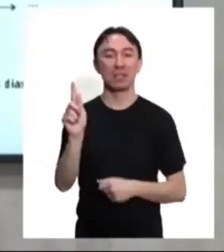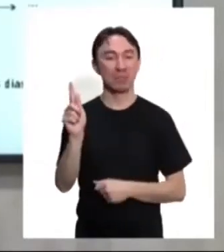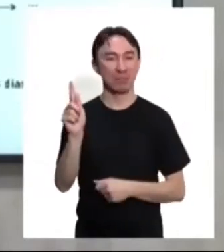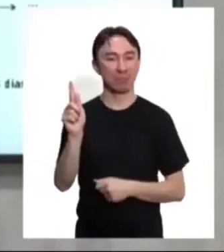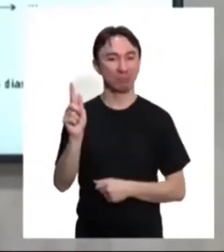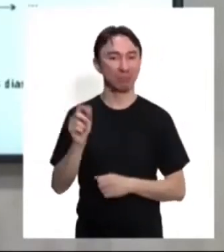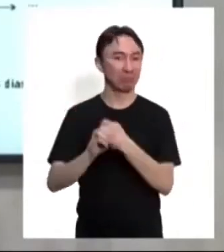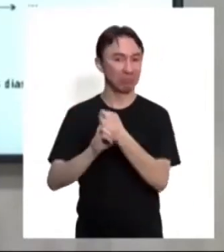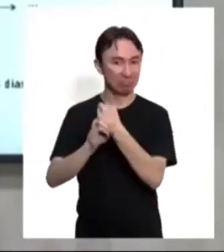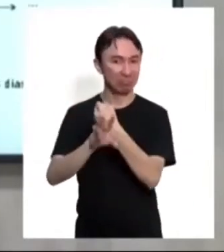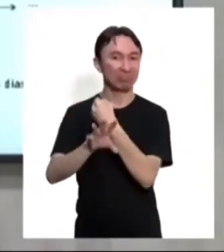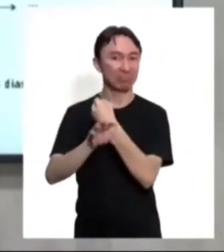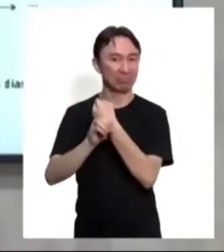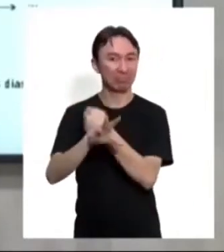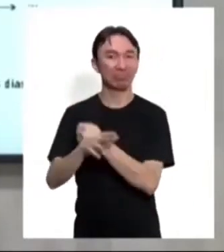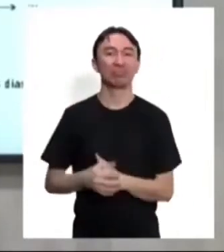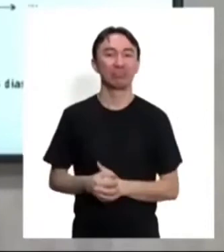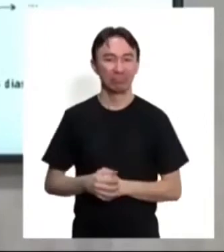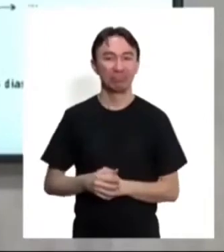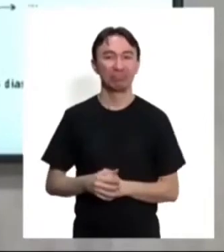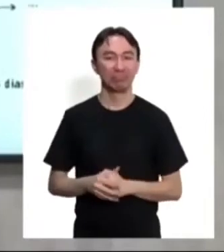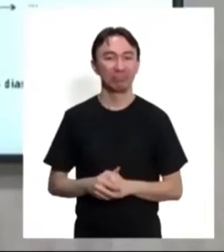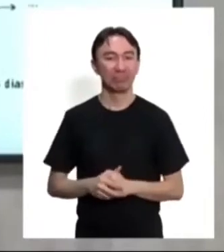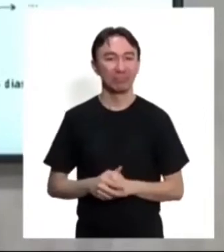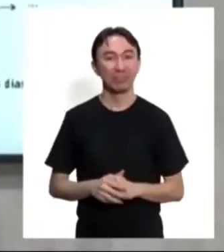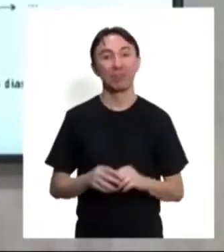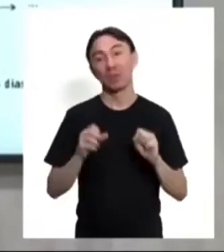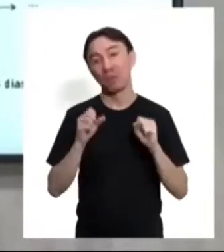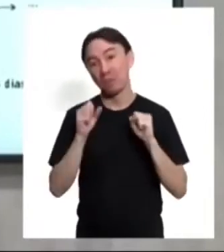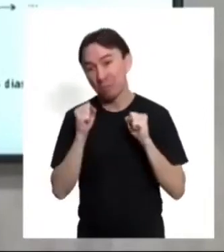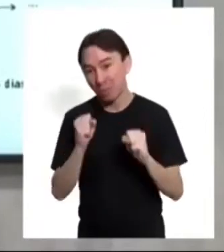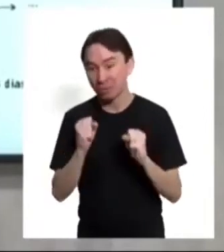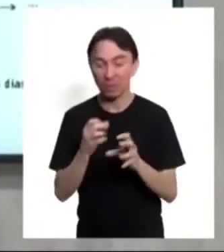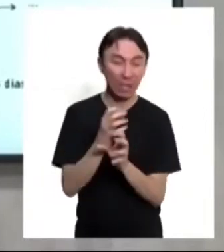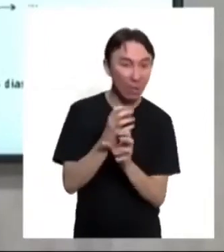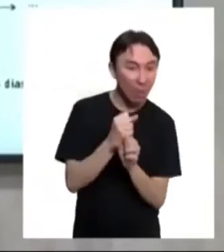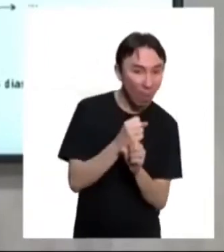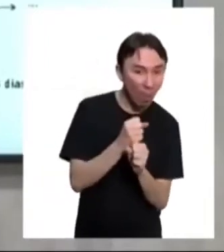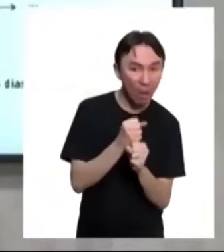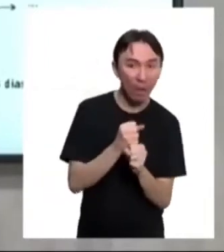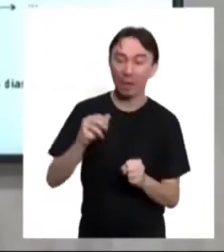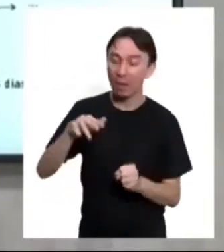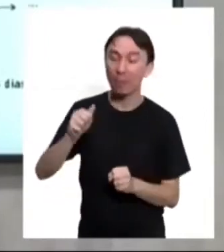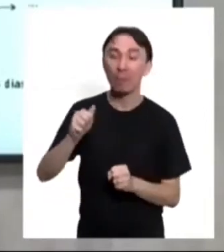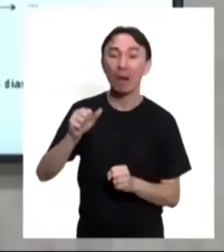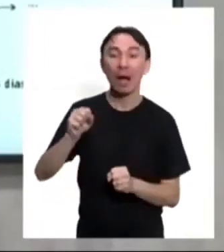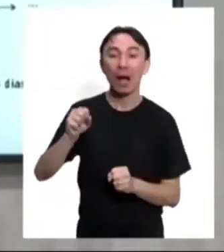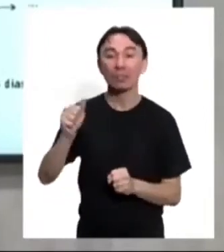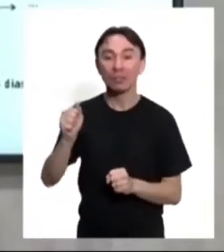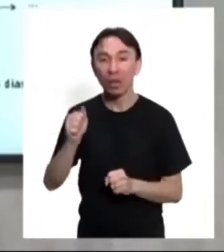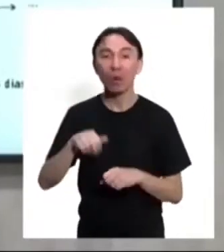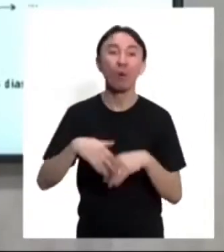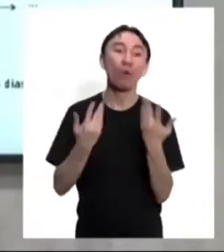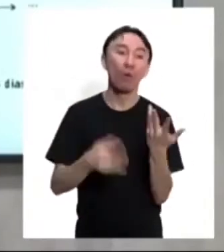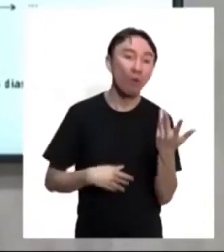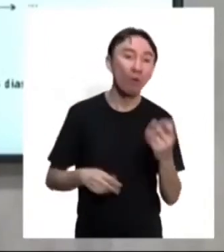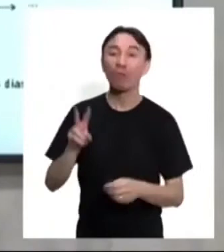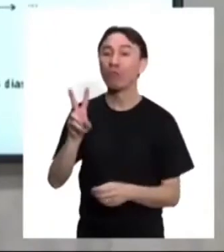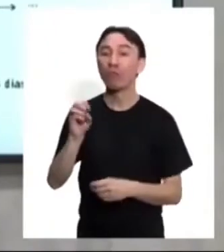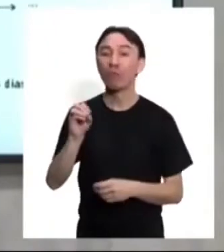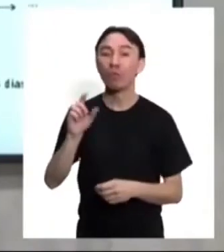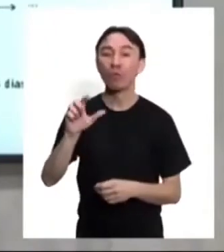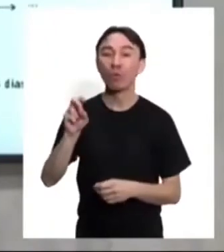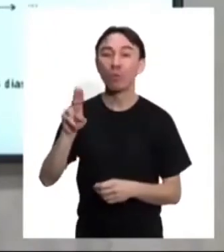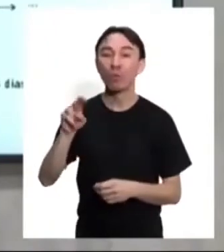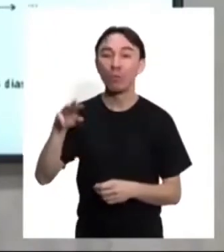Tá? Olha aqui, eu posso calcular ou em massa, ou eu posso calcular em volume, ou eu posso calcular em porcentagem.